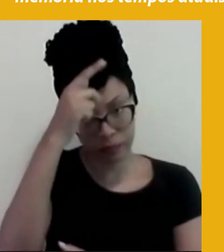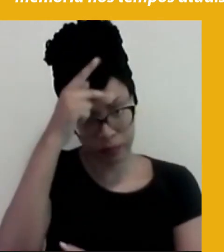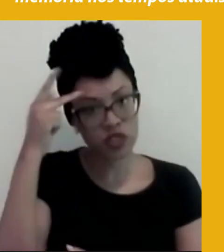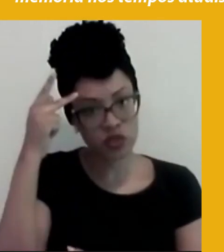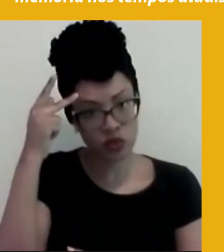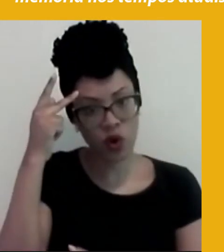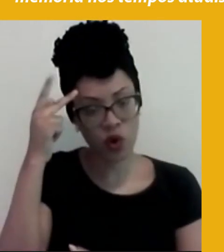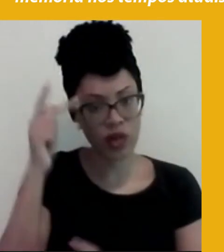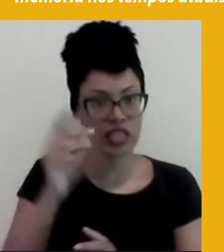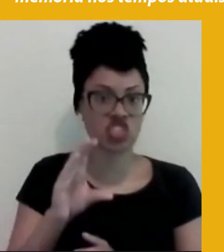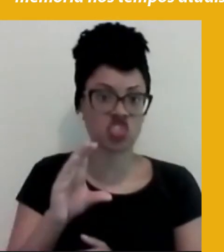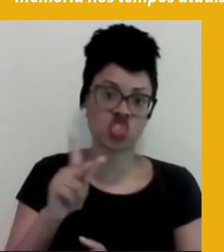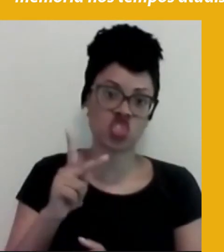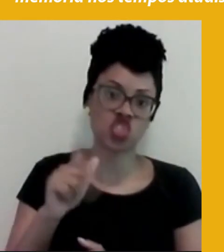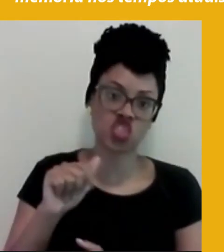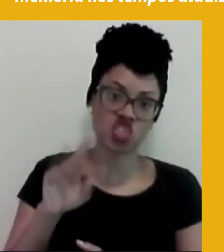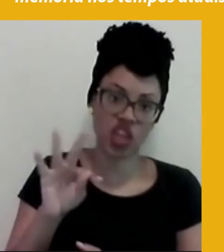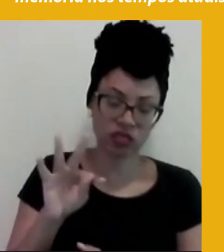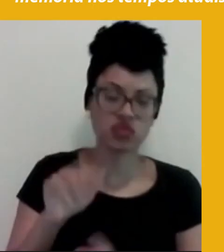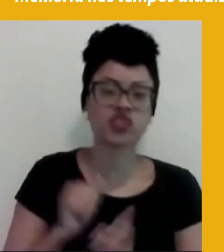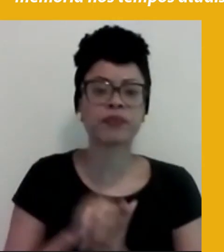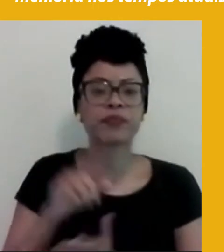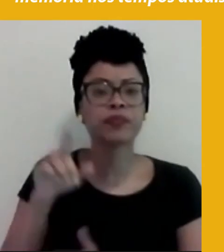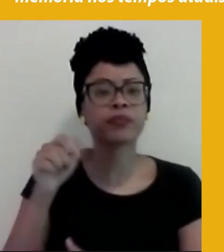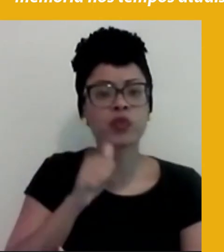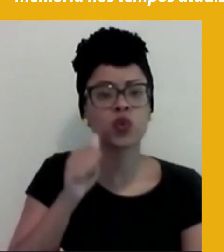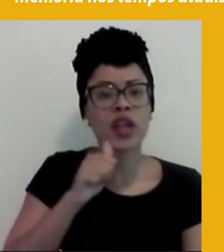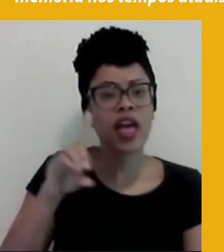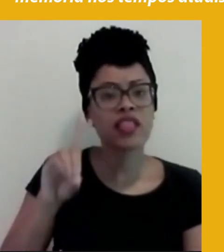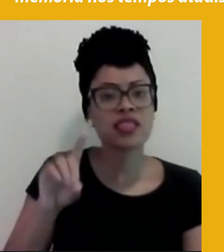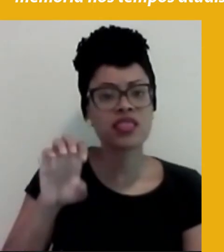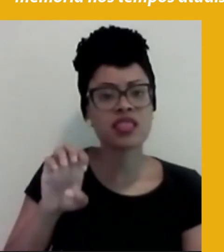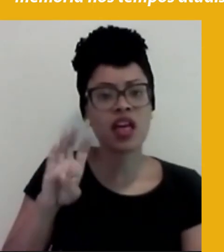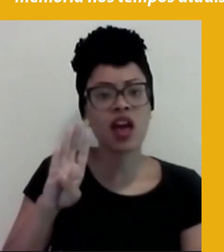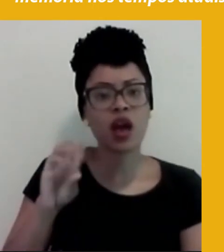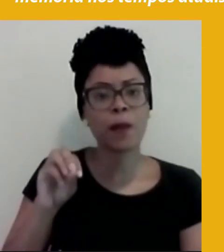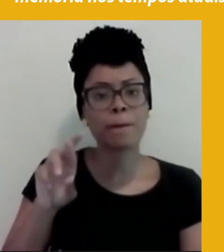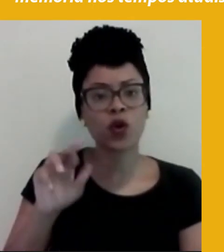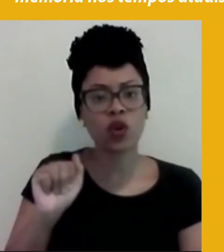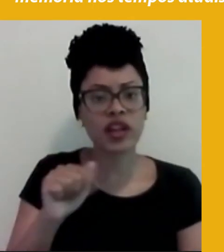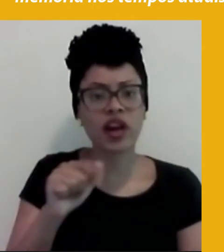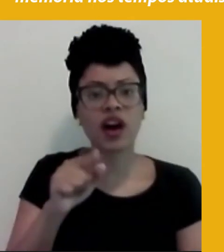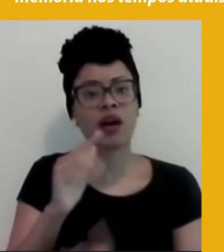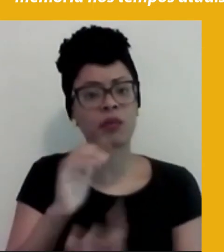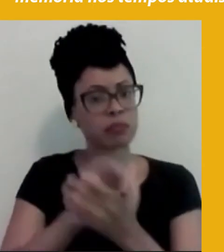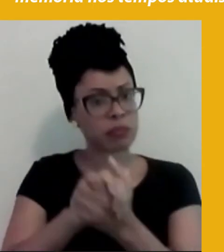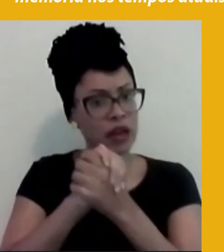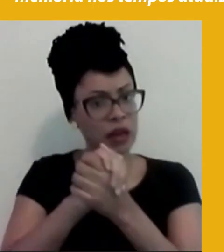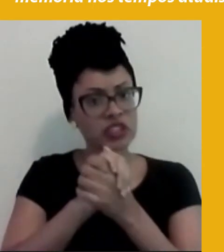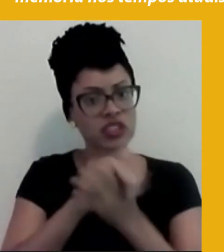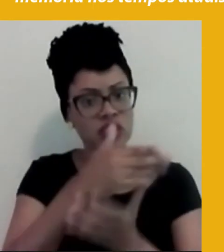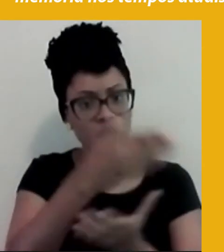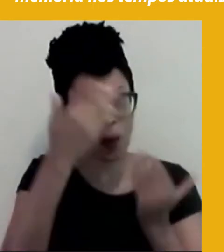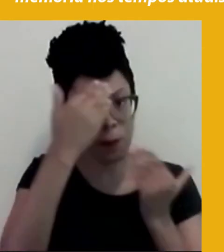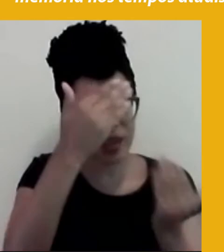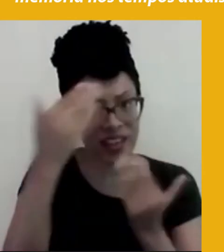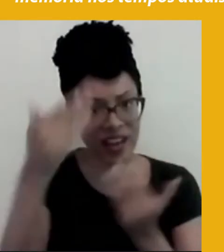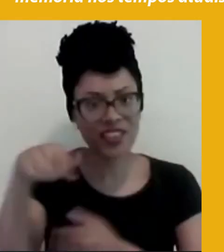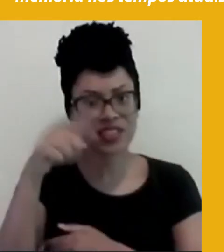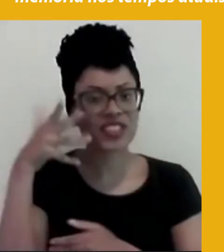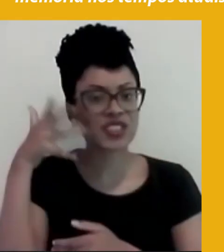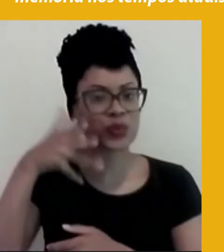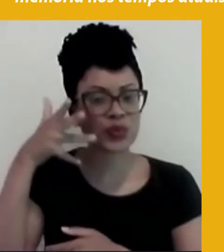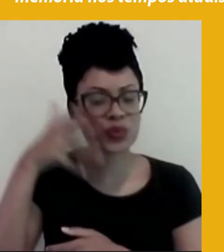Ampessan diz, muito conhecimento, novos, muitos pontos a refletir. Obrigado, Cícero e Sidarta, e também os que proporcionaram